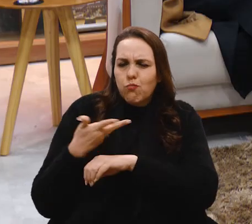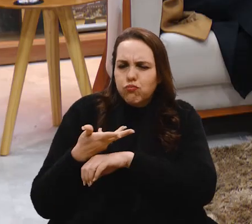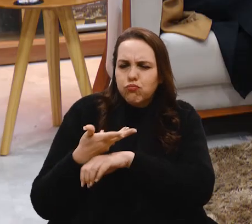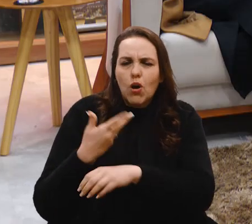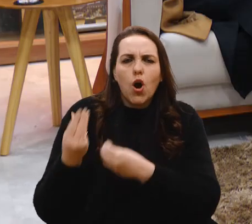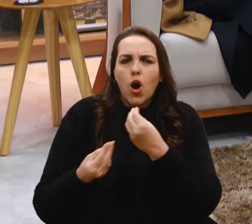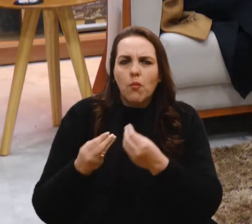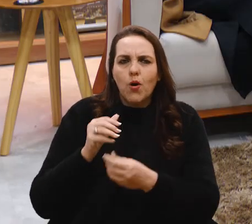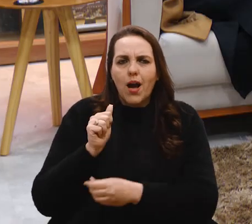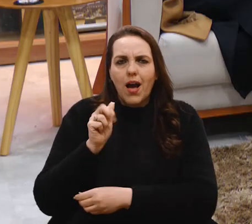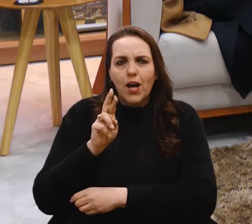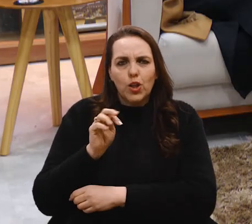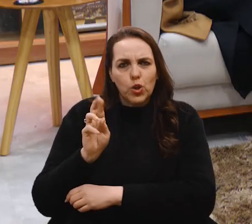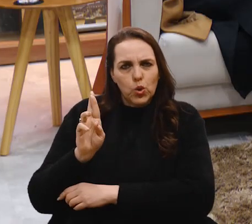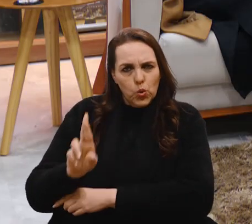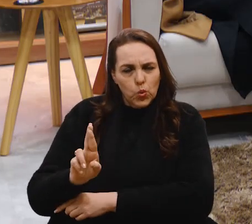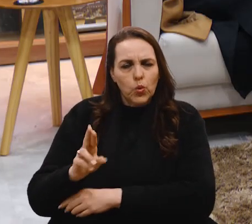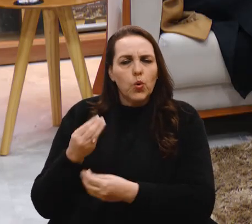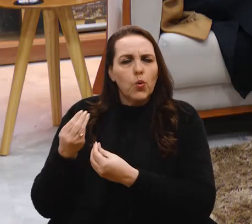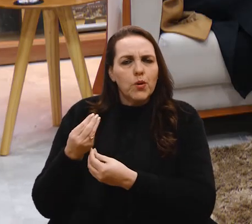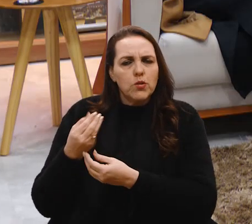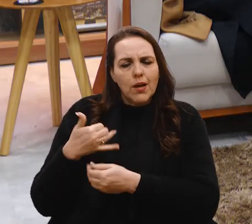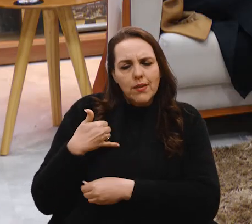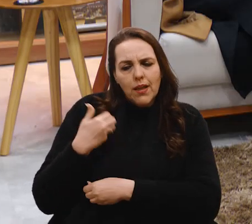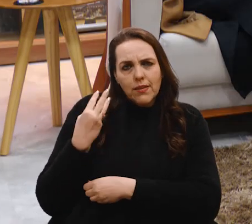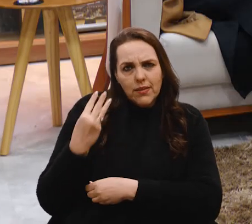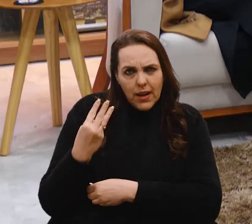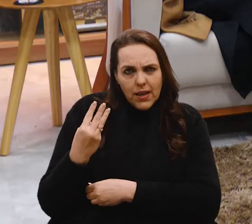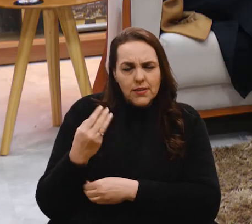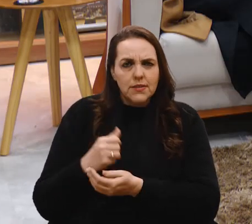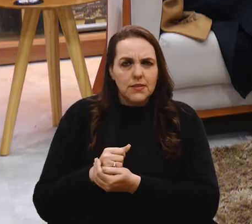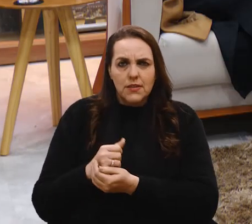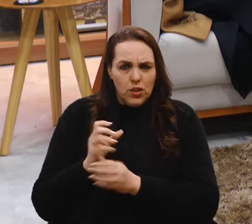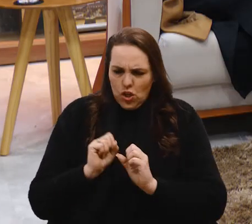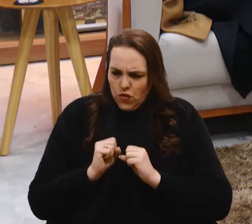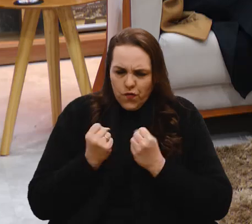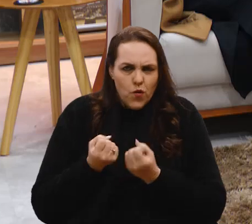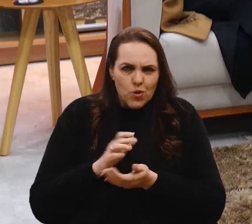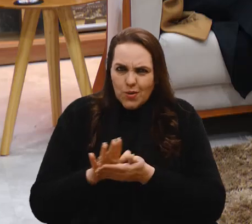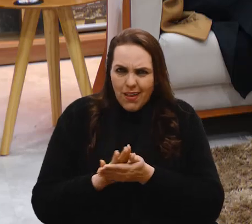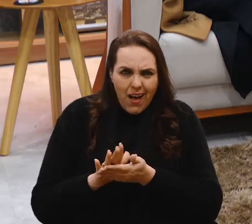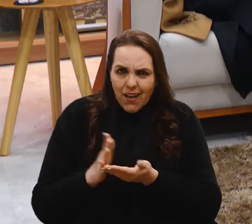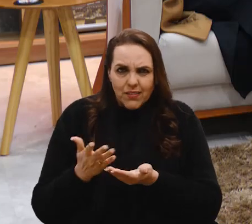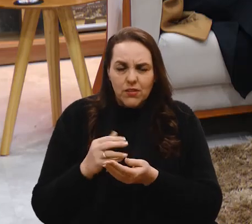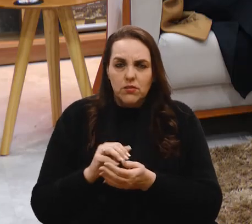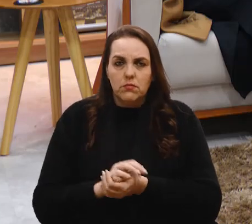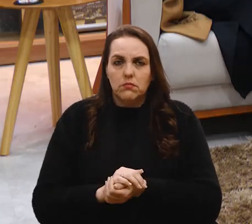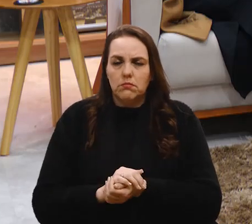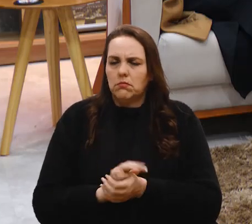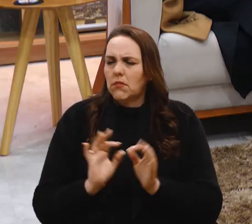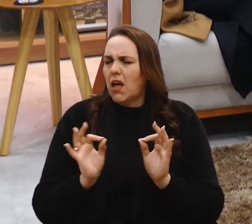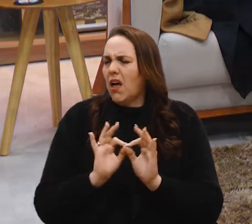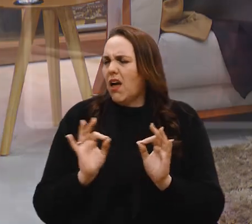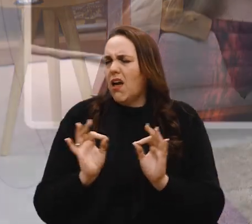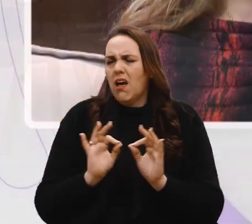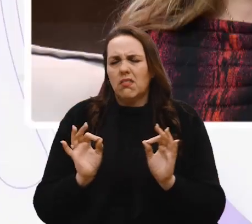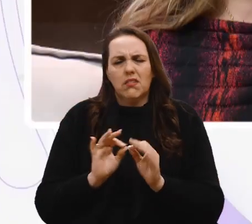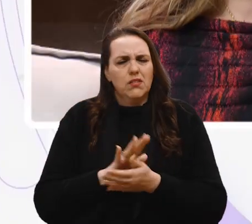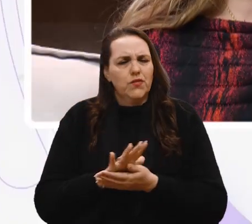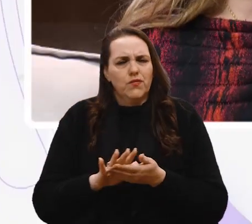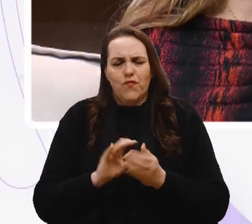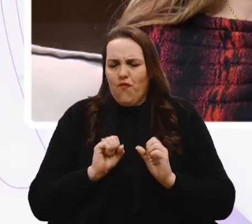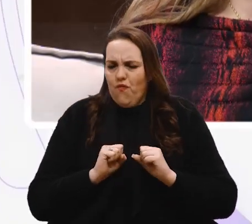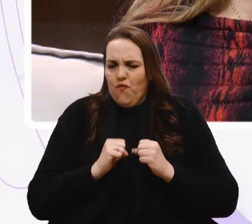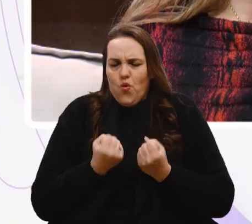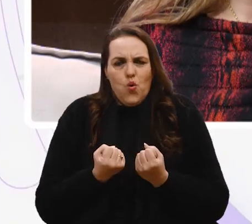que acontecia? 3 anos começou já? Daí escrevi em 15 sem dias. muito Aí esforço? Foi... Não, esforço nenhum. O Arthur